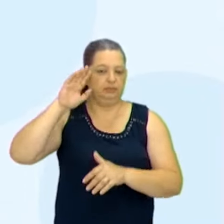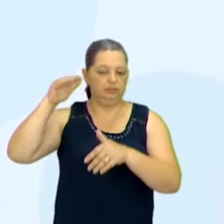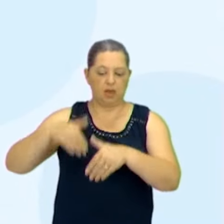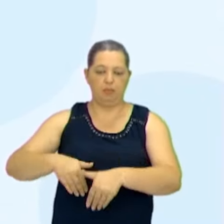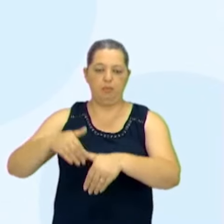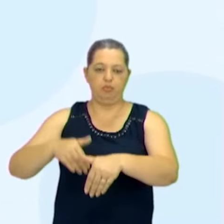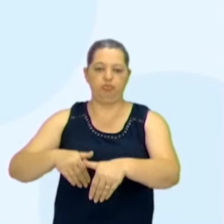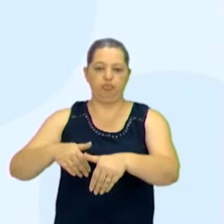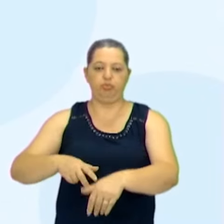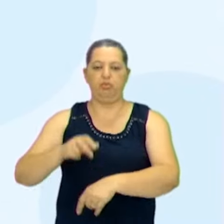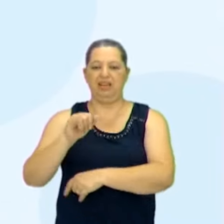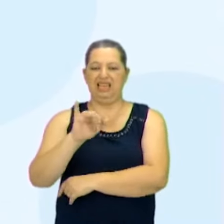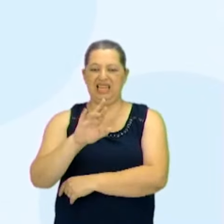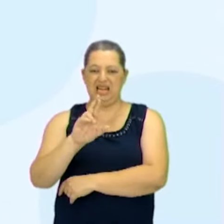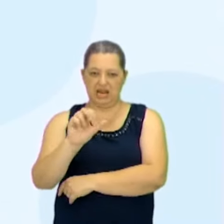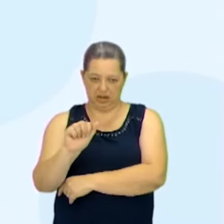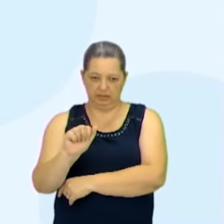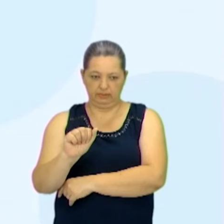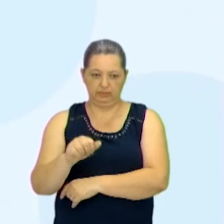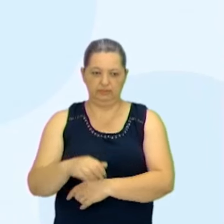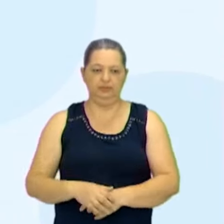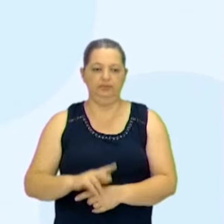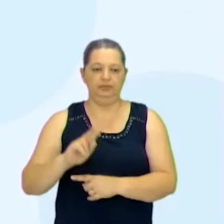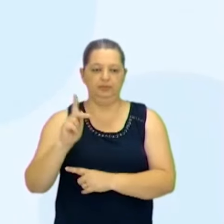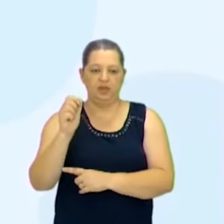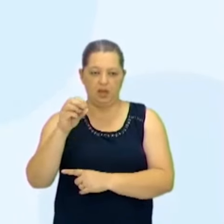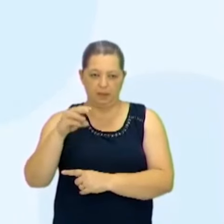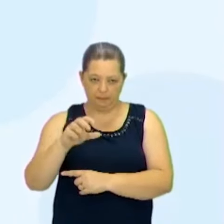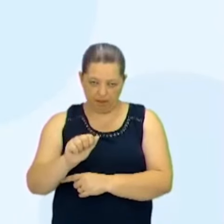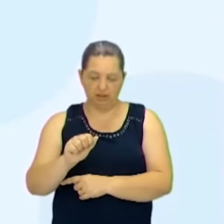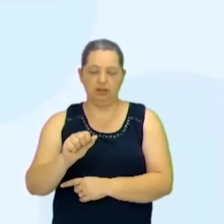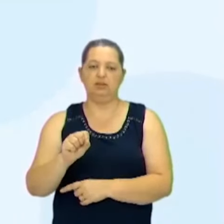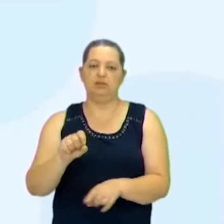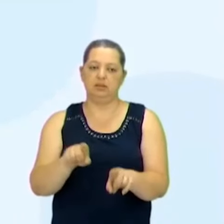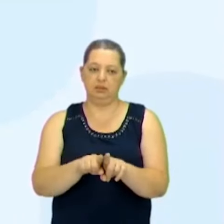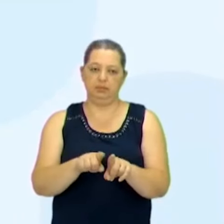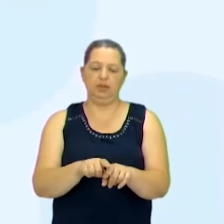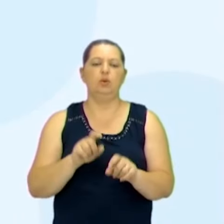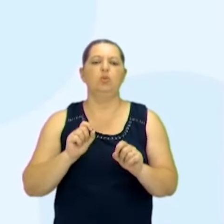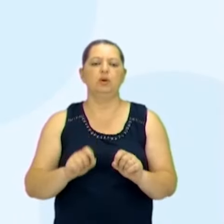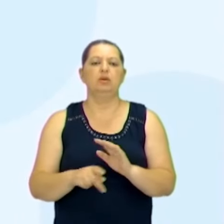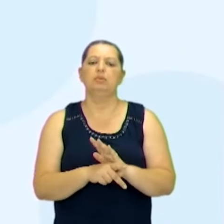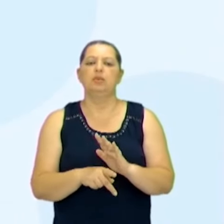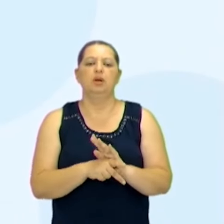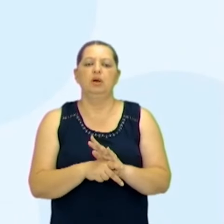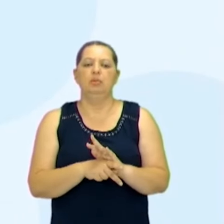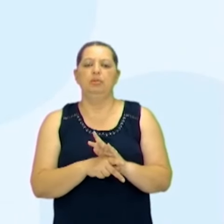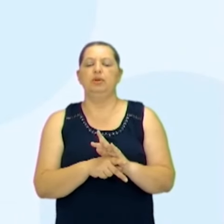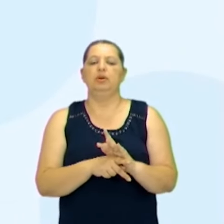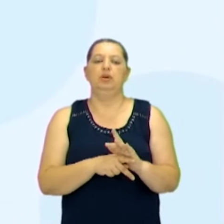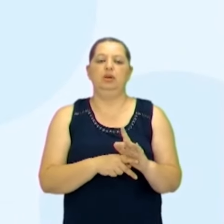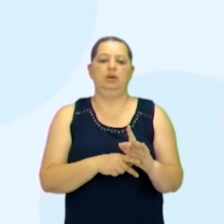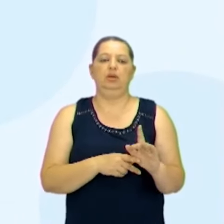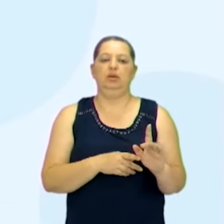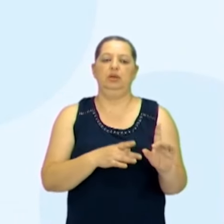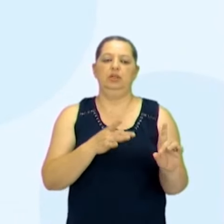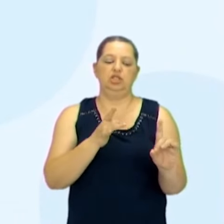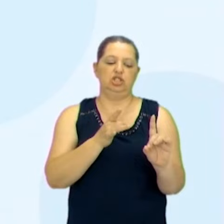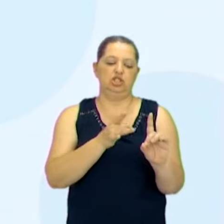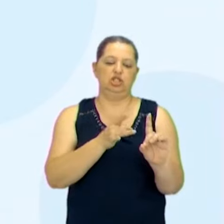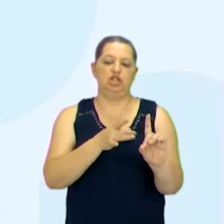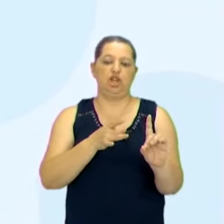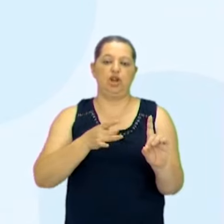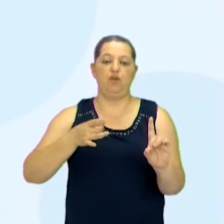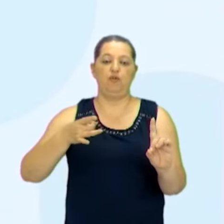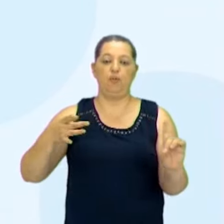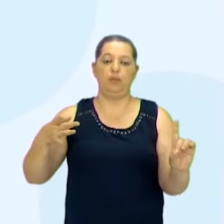IRA, Hamas, Hezbollah. E aí, o que é xenofobia? É importante a gente pensar também no conceito